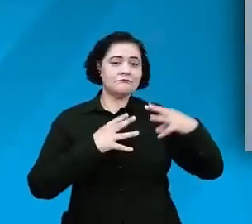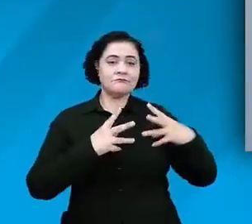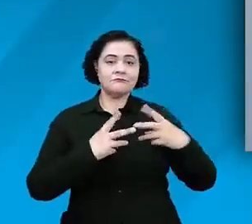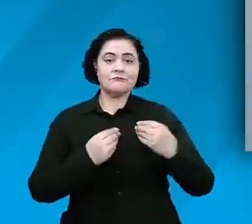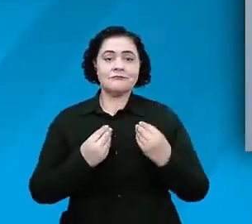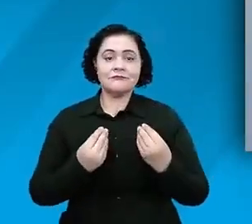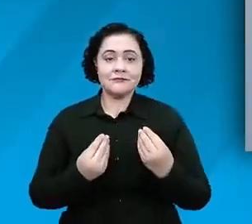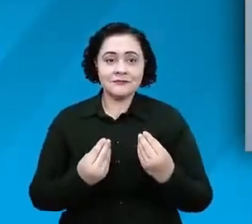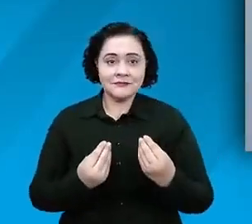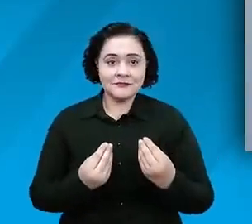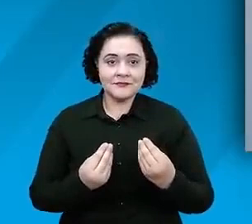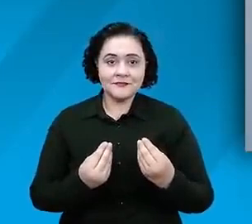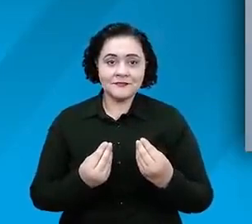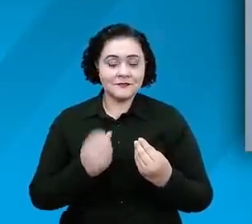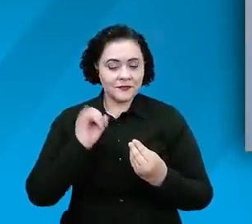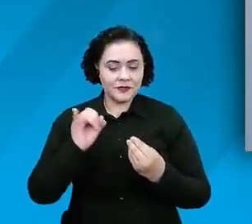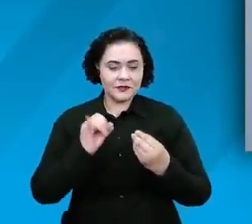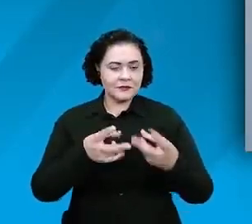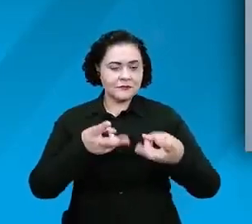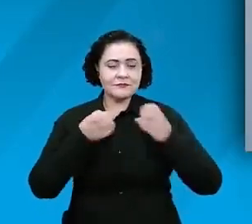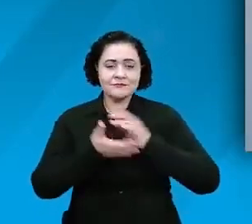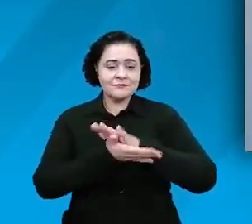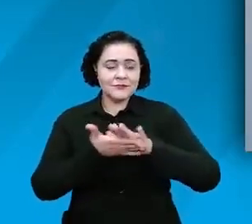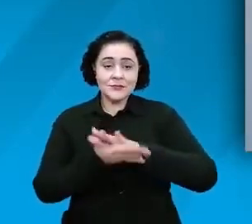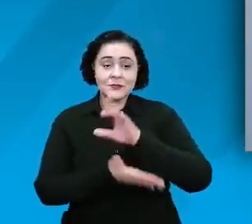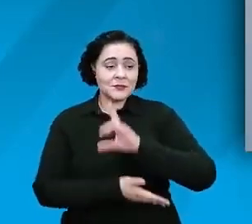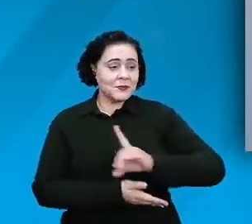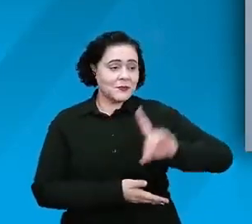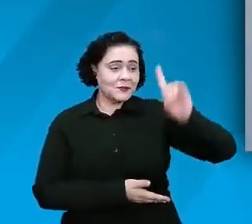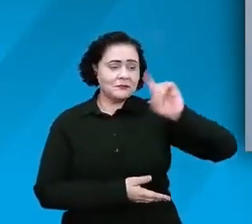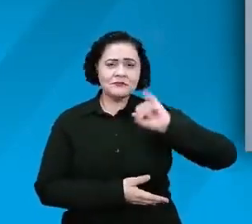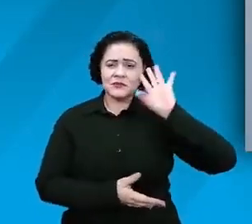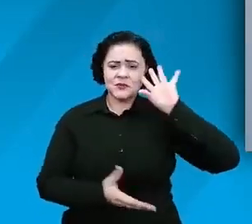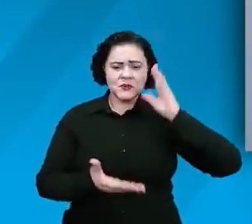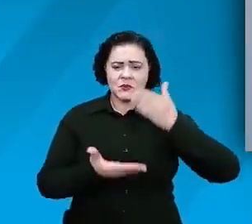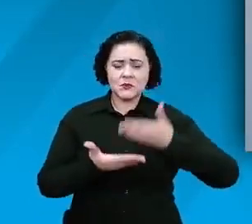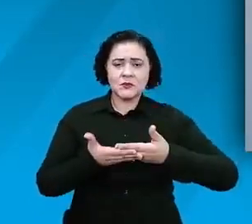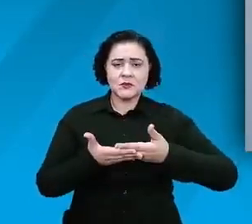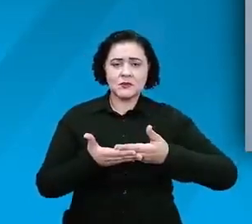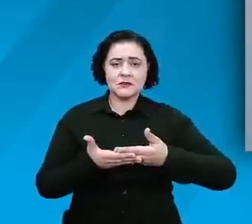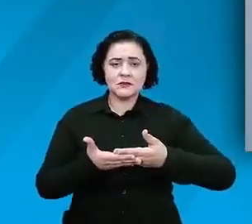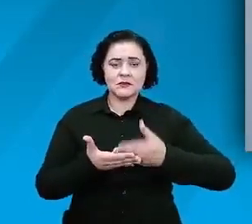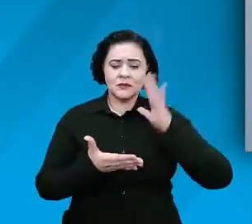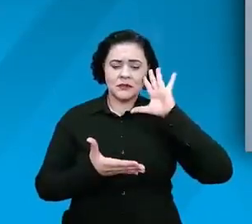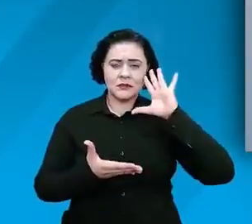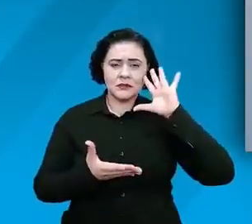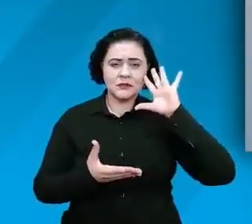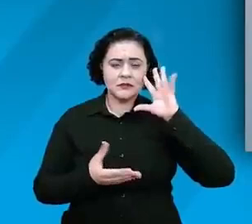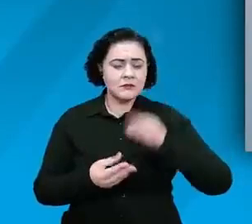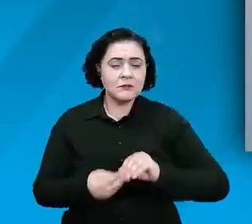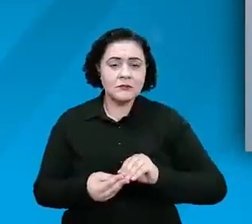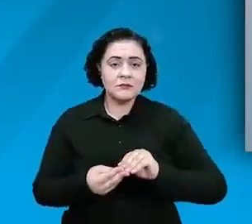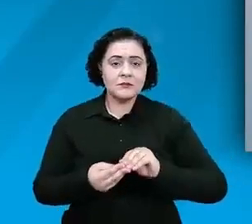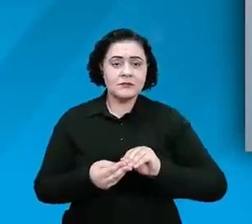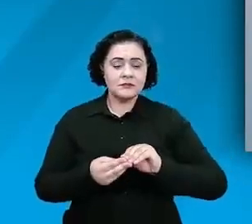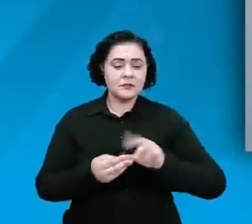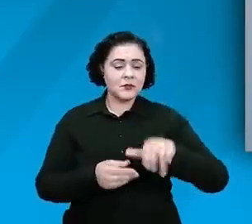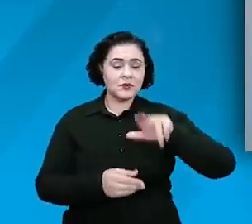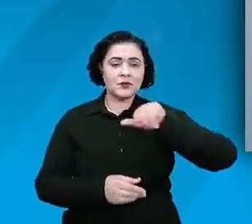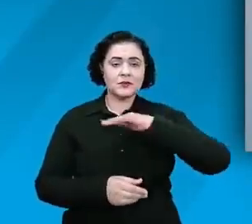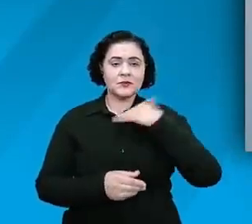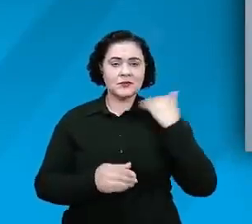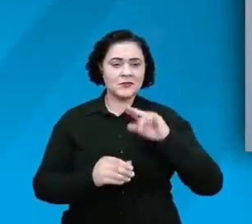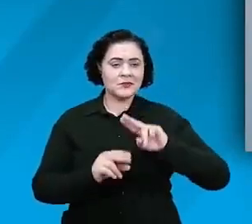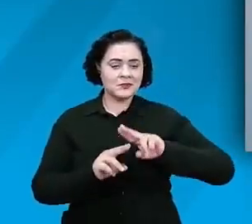tudo isso? Sem a percepção de um Criador, sem a compreensão da imortalidade, sem a leitura